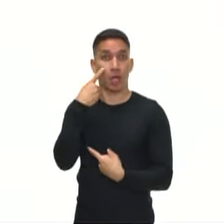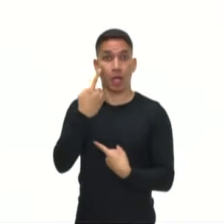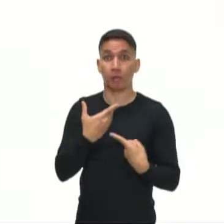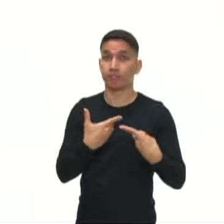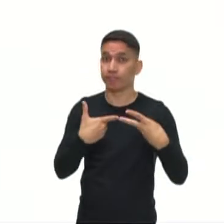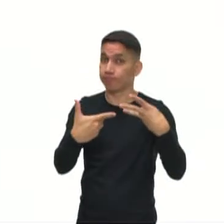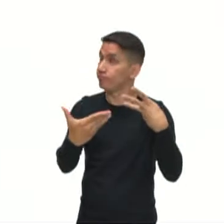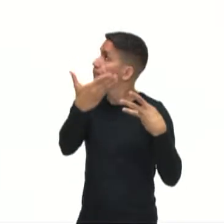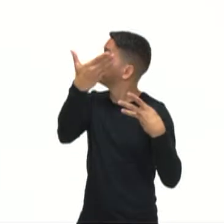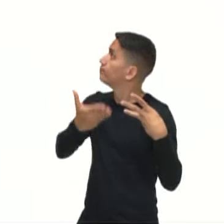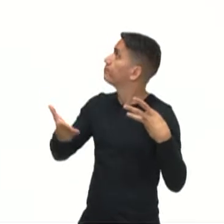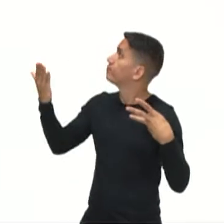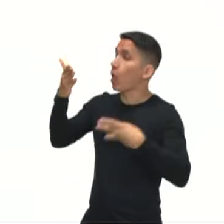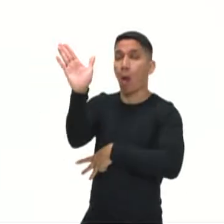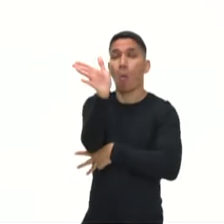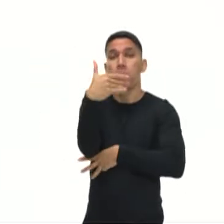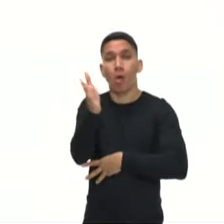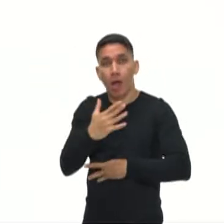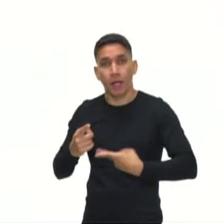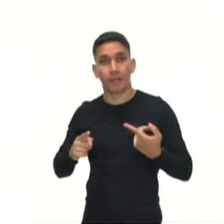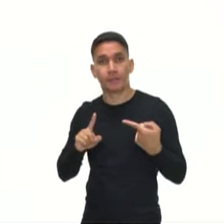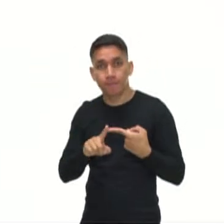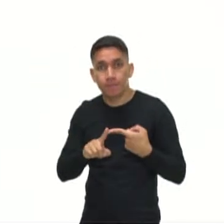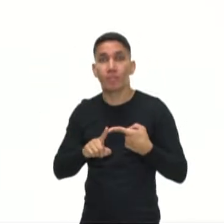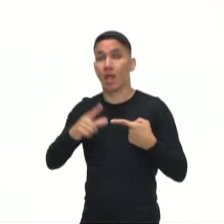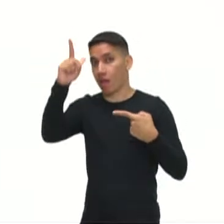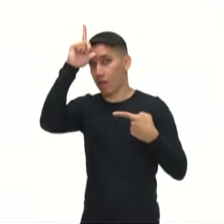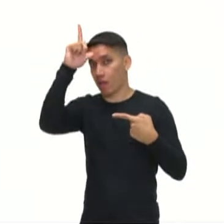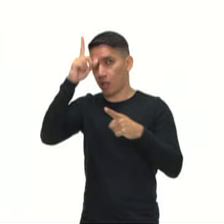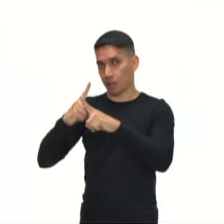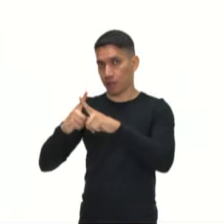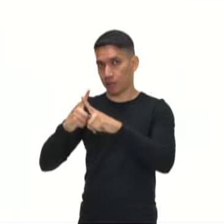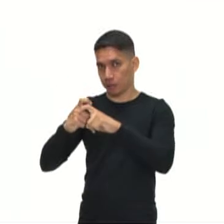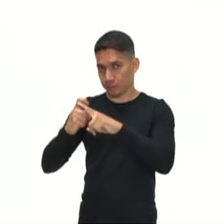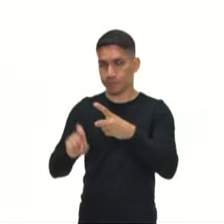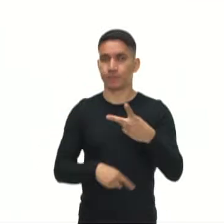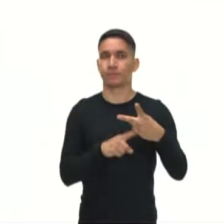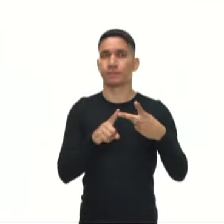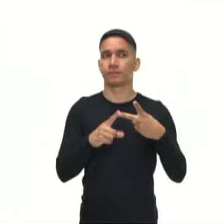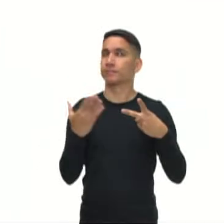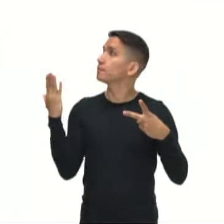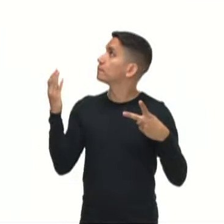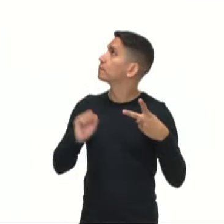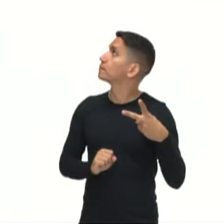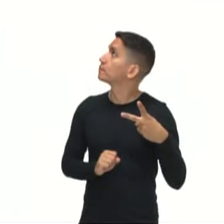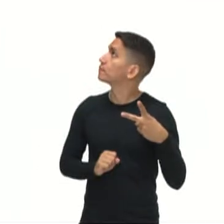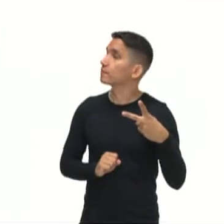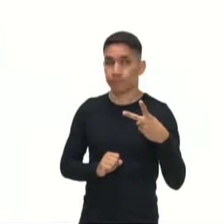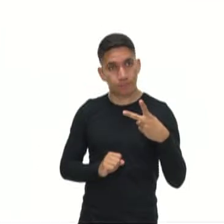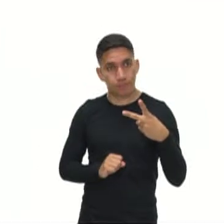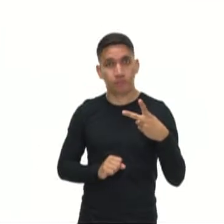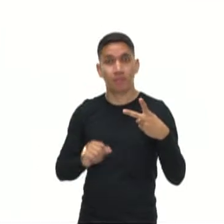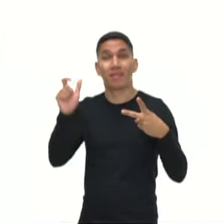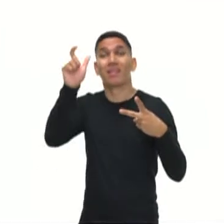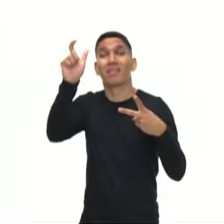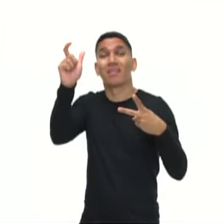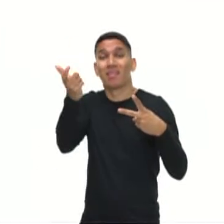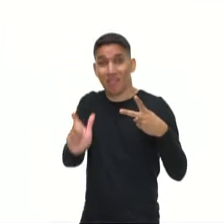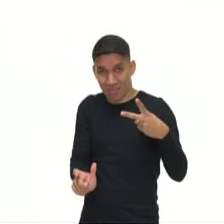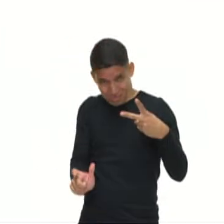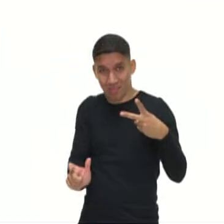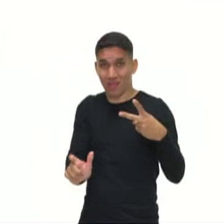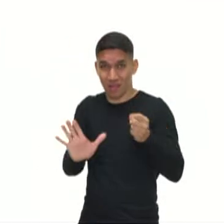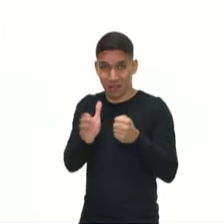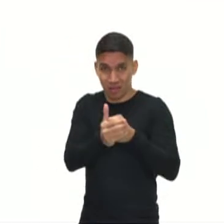as bandeiras dos países do Eixo: Alemanha nazista, aqui do lado esquerdo em cima, lado esquerdo embaixo